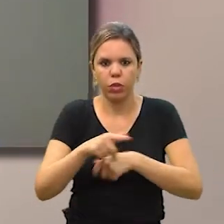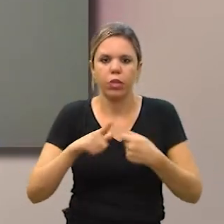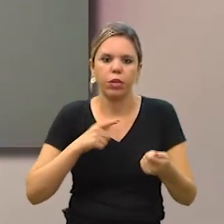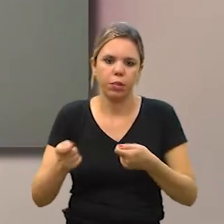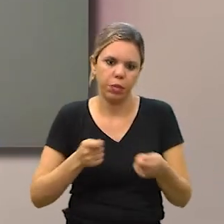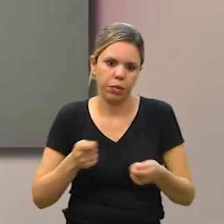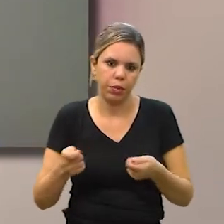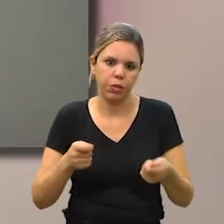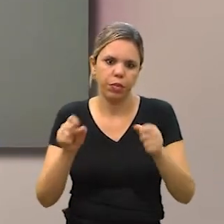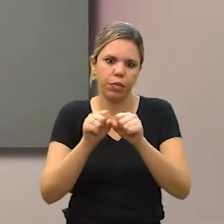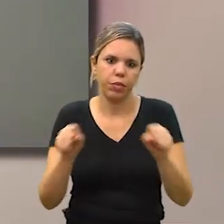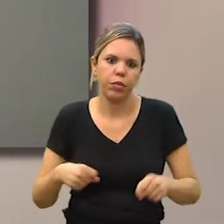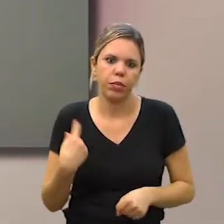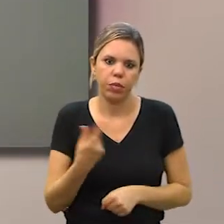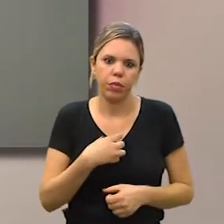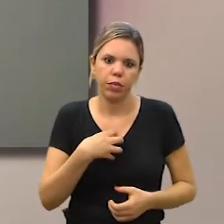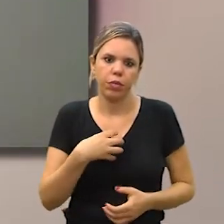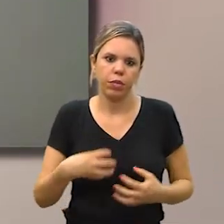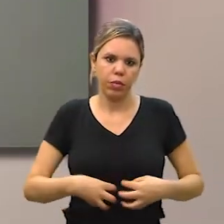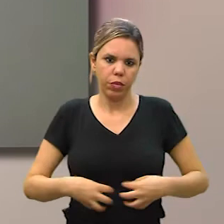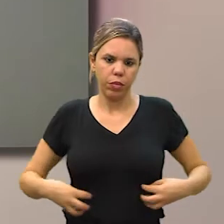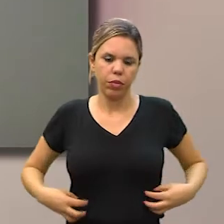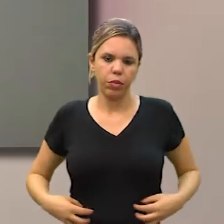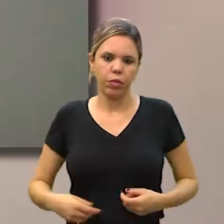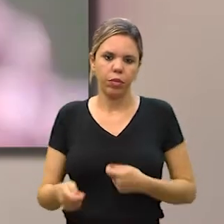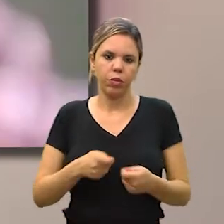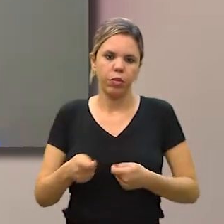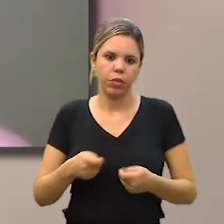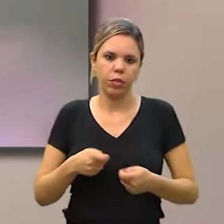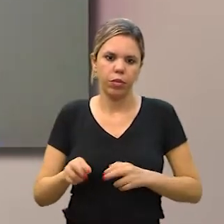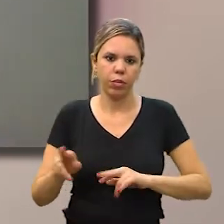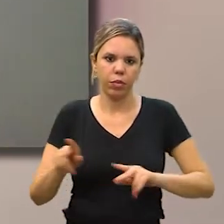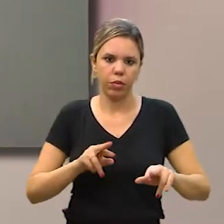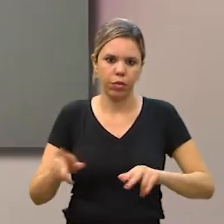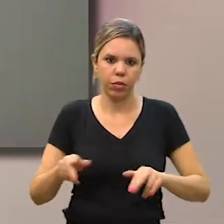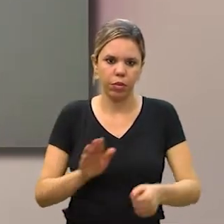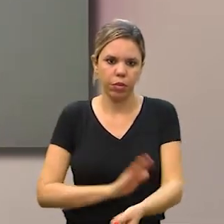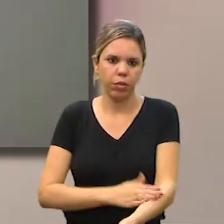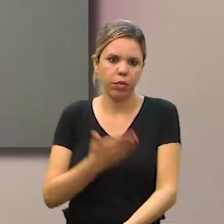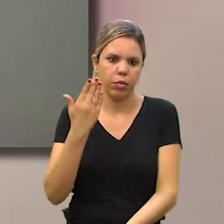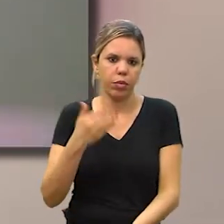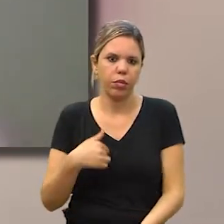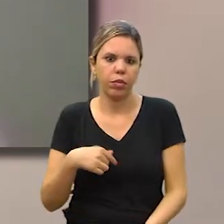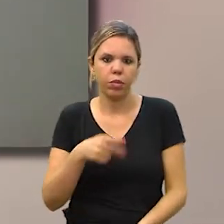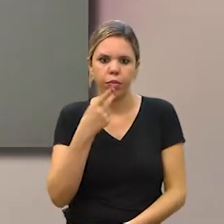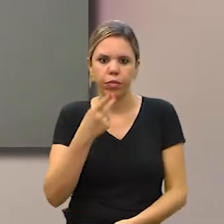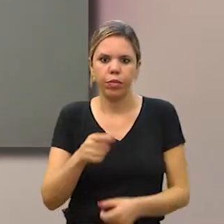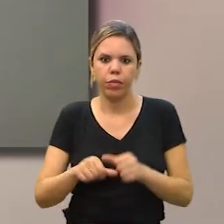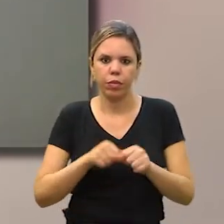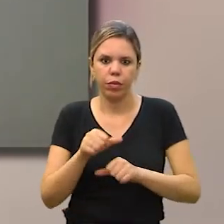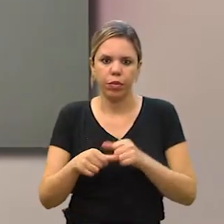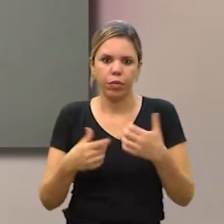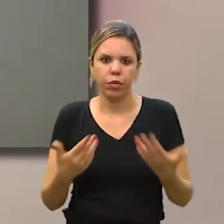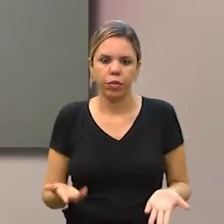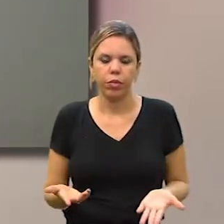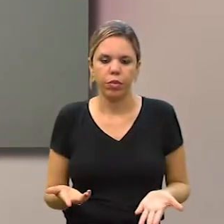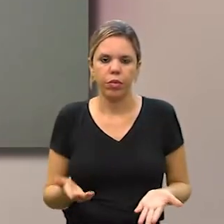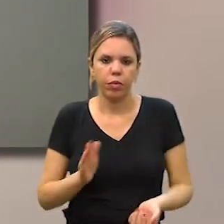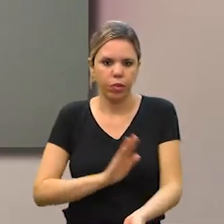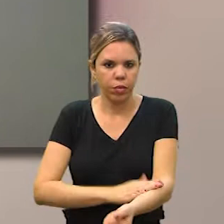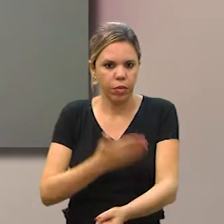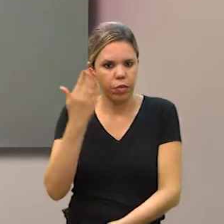controle sistemas do nosso organismo que controlam essas variações de pressão quando eles estão alterados